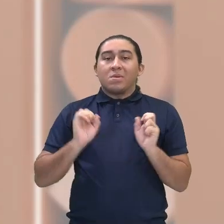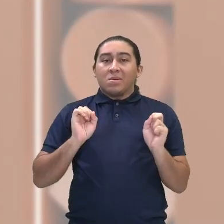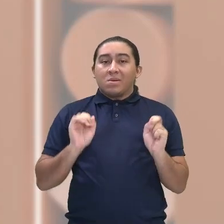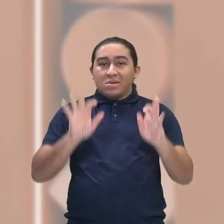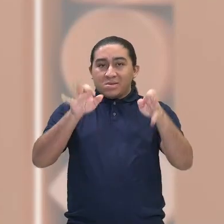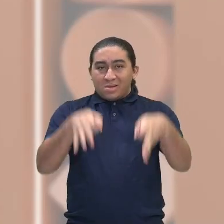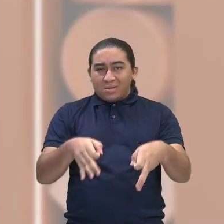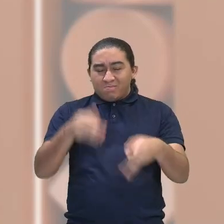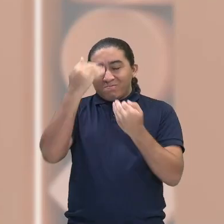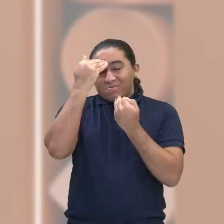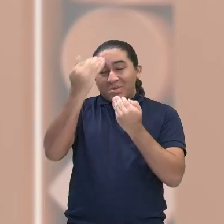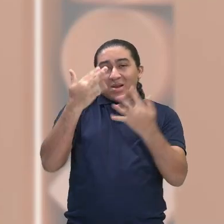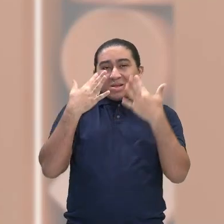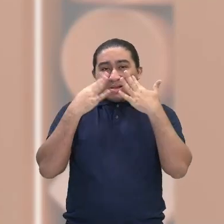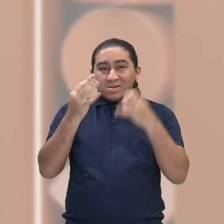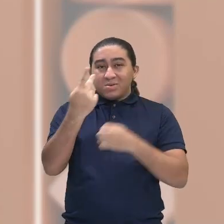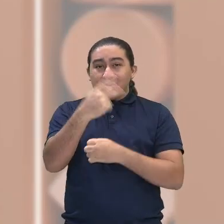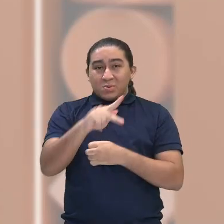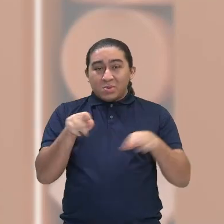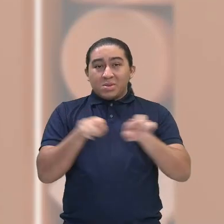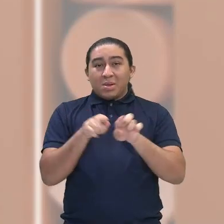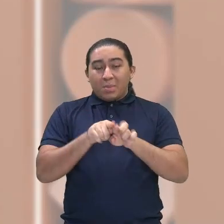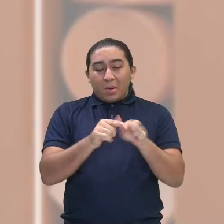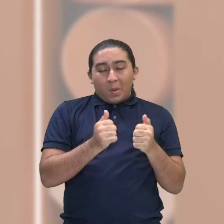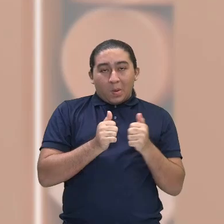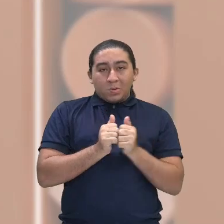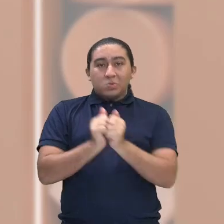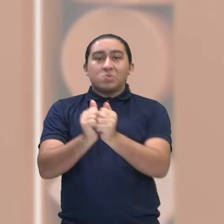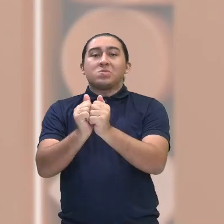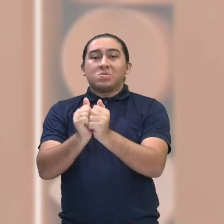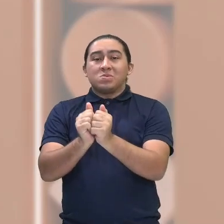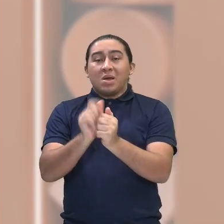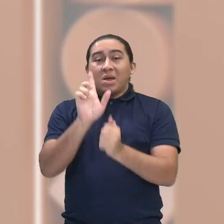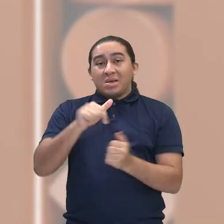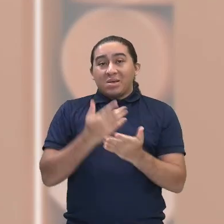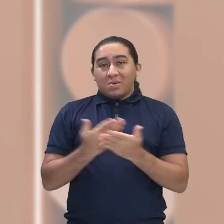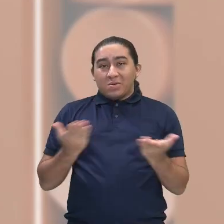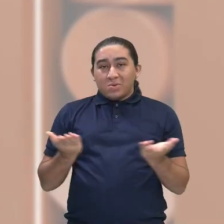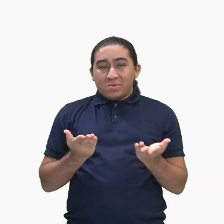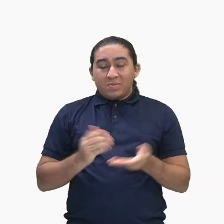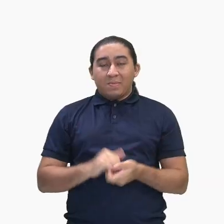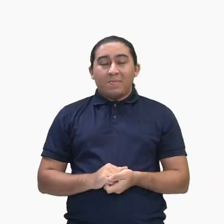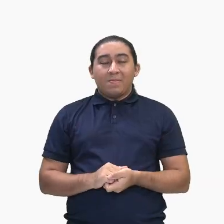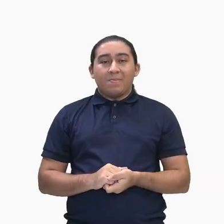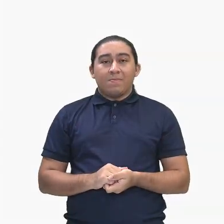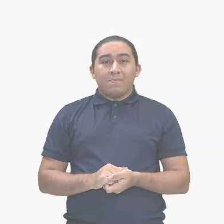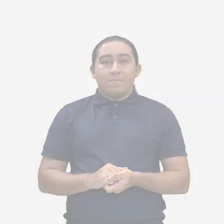queridos? Obrigado a todos vocês pela atenção, por me acompanharem até aqui, e essa foi a nossa aula de hoje.